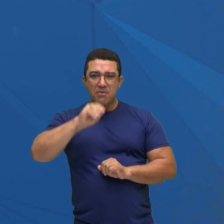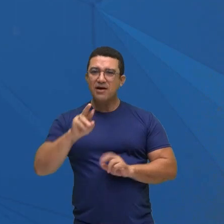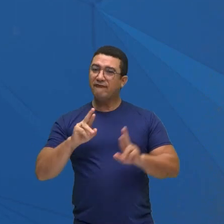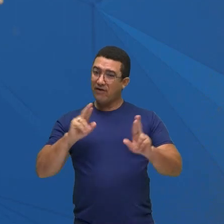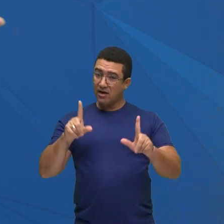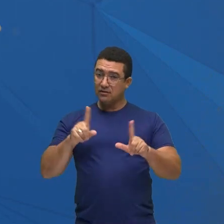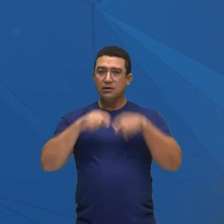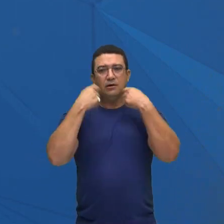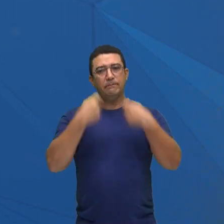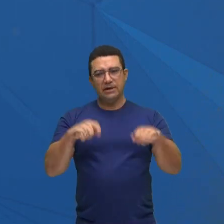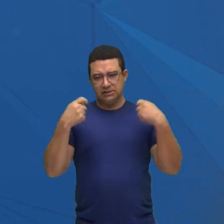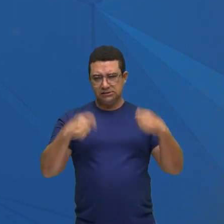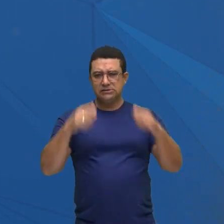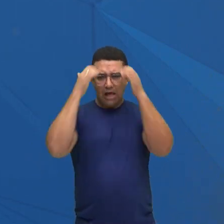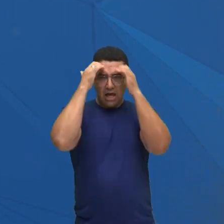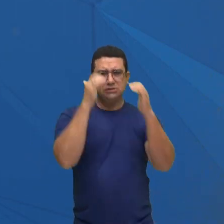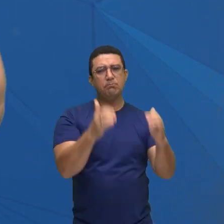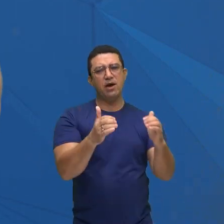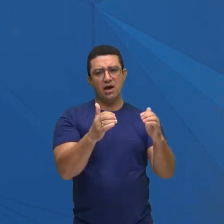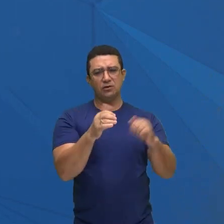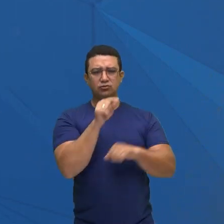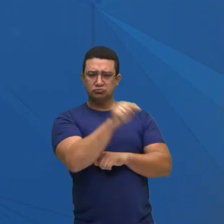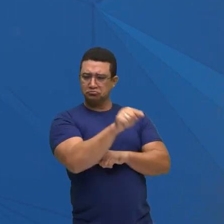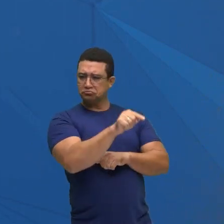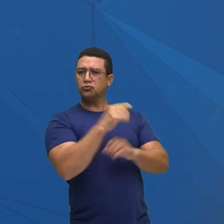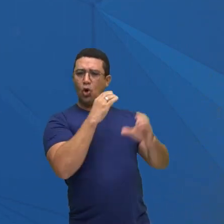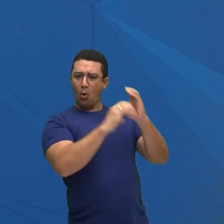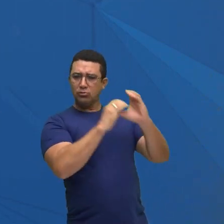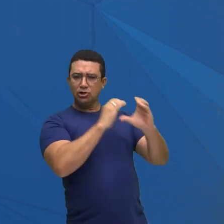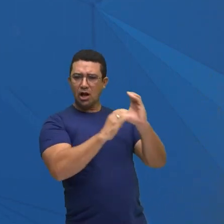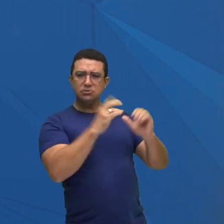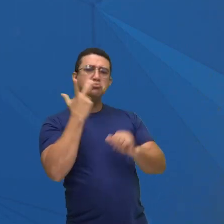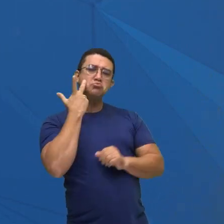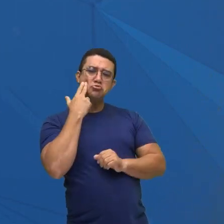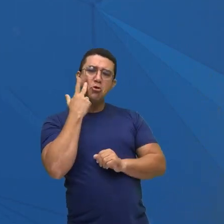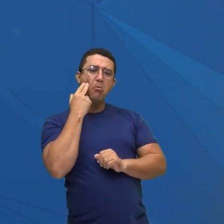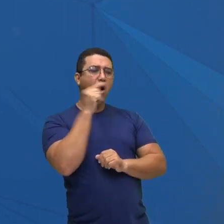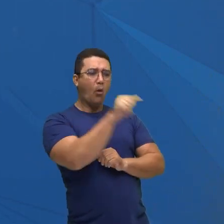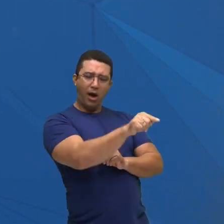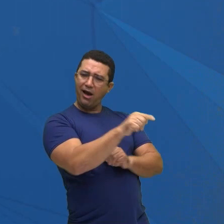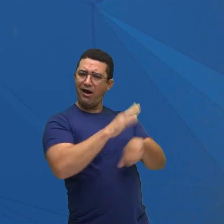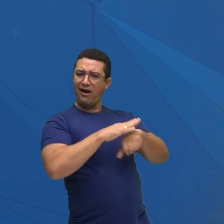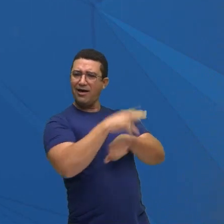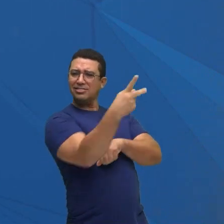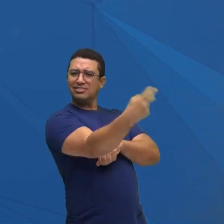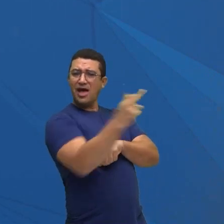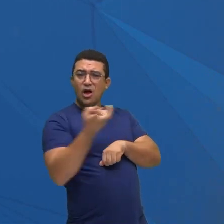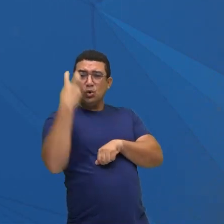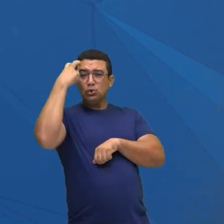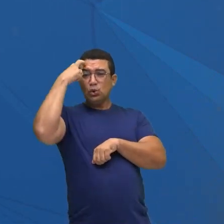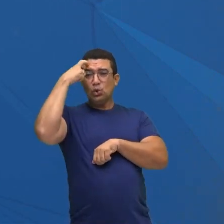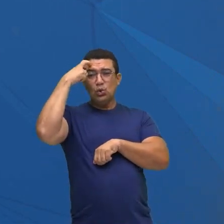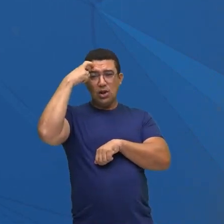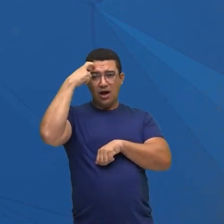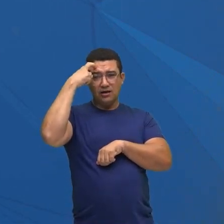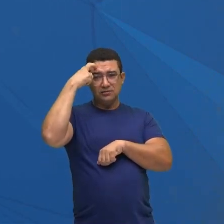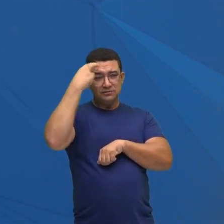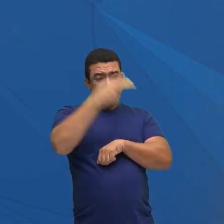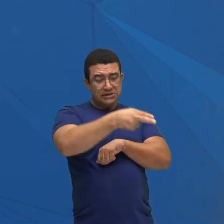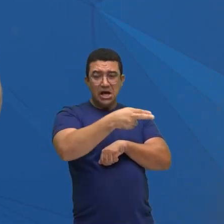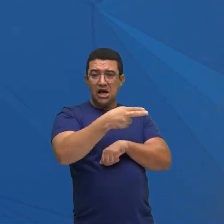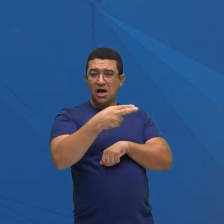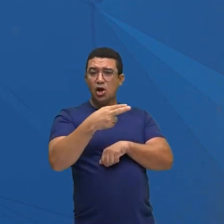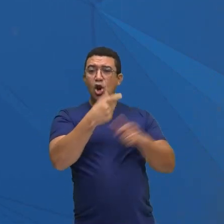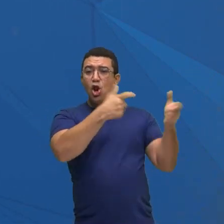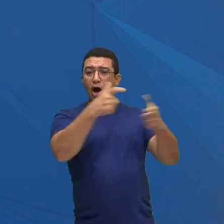contextos e compreender que se houve ali aquela comunicação, você conseguiu entender, é muito mais válido do que você julgar algo dizendo como se